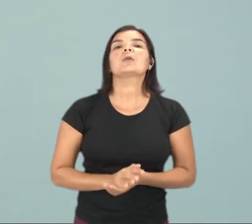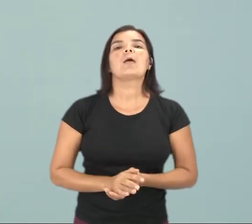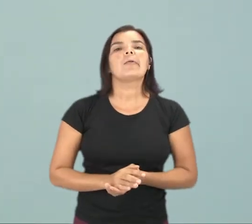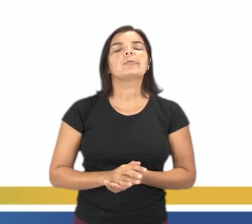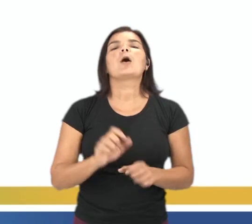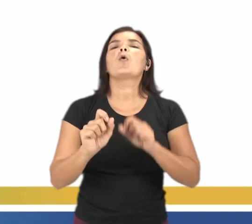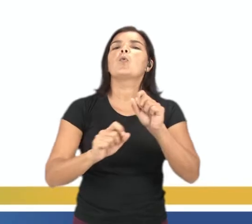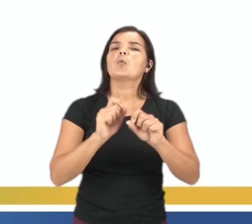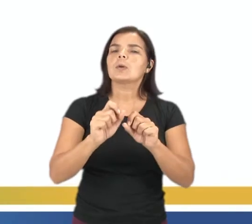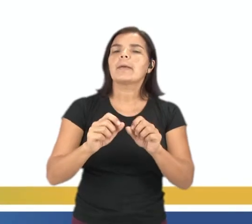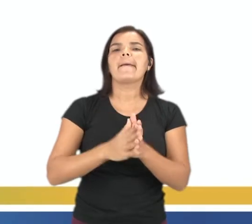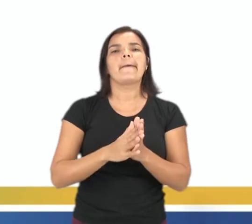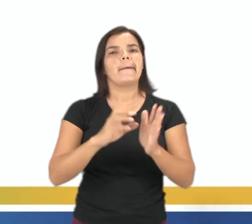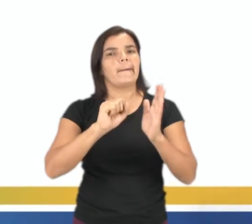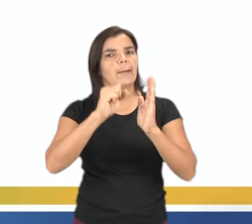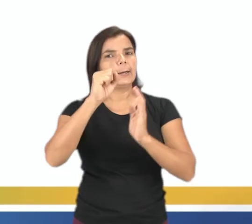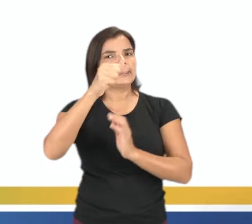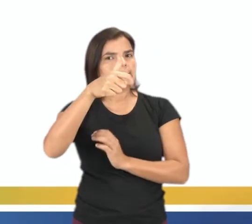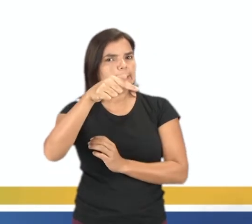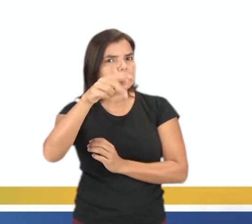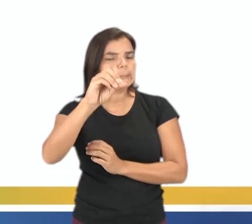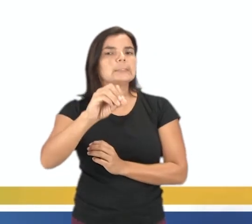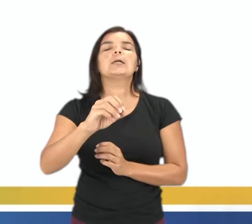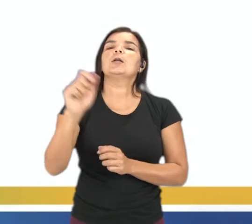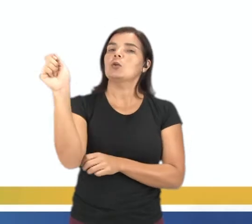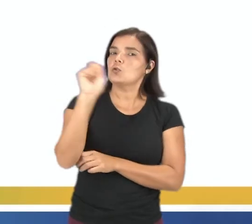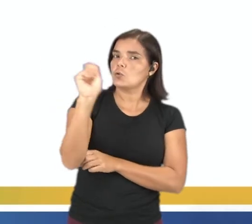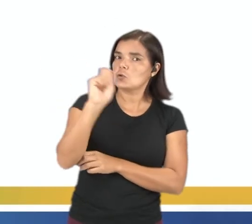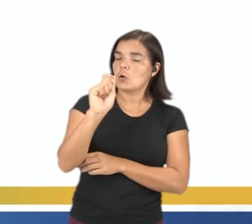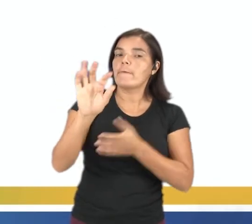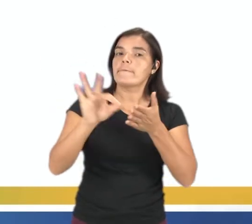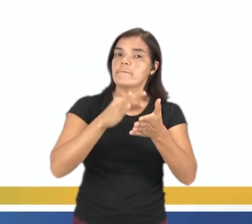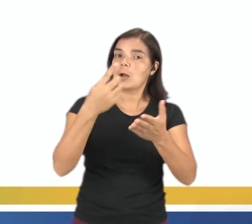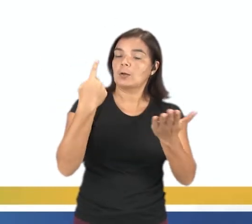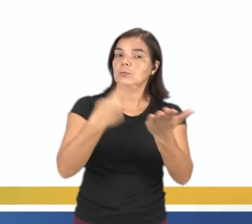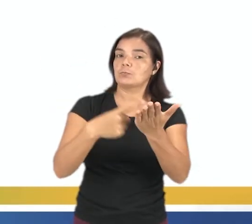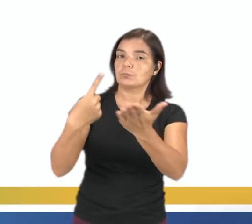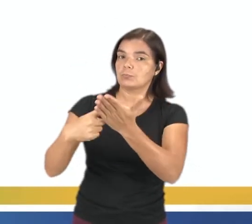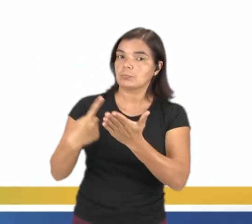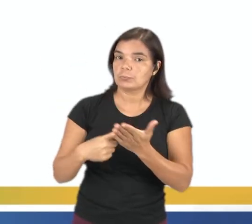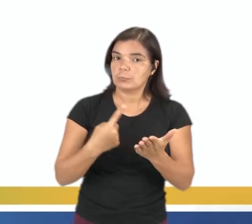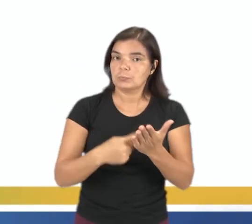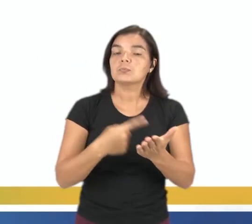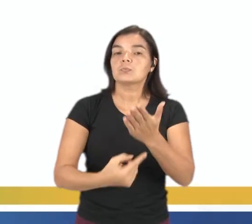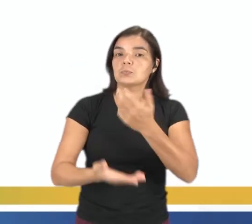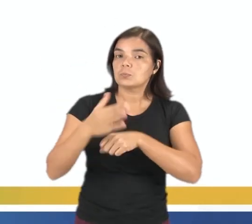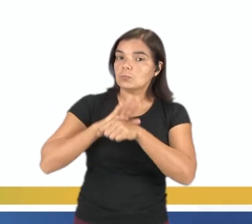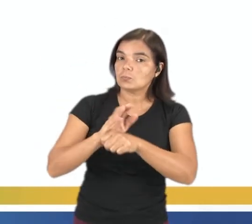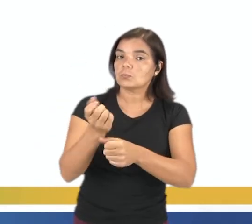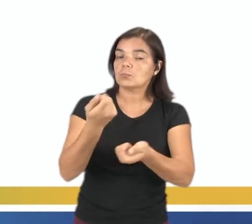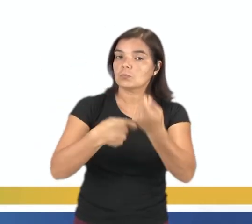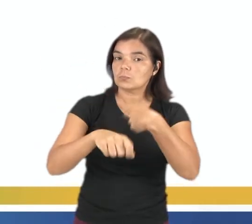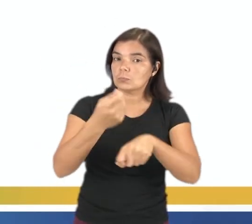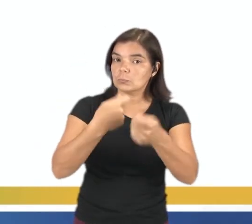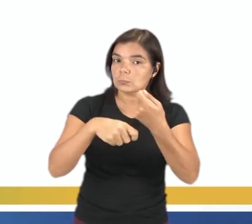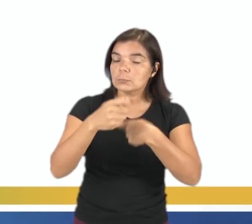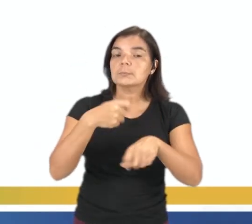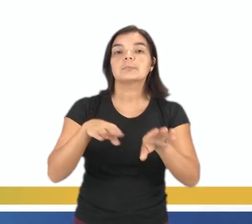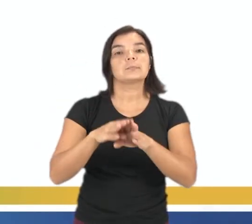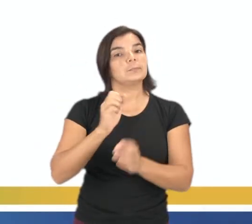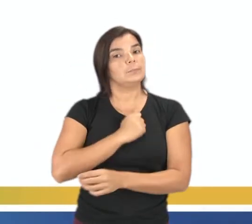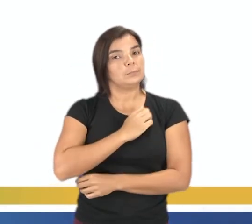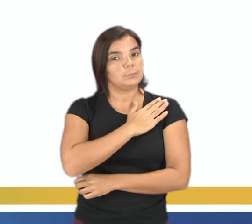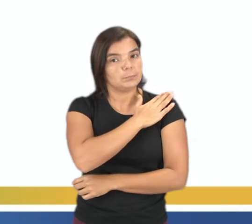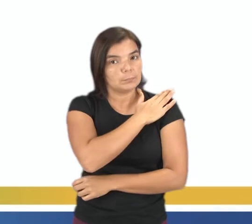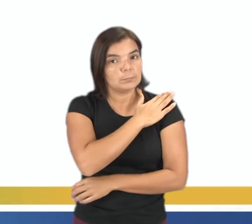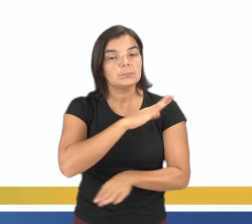70, o Brasil e a Argentina assinaram vários acordos de cooperação econômica,